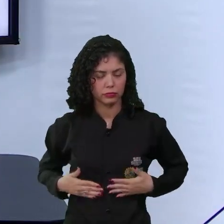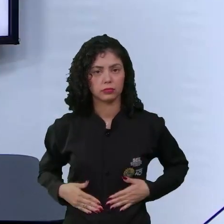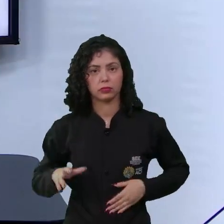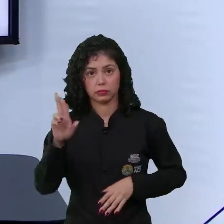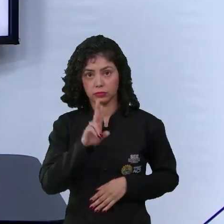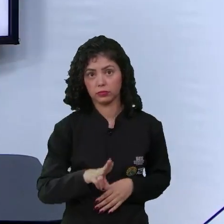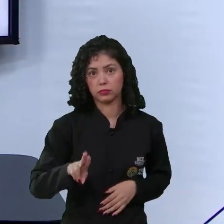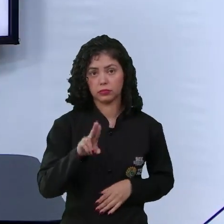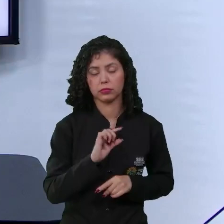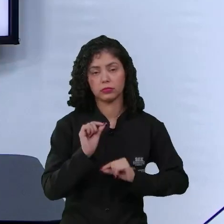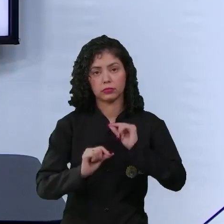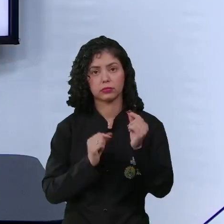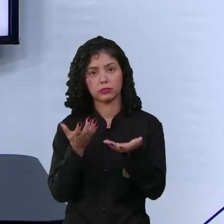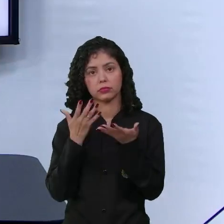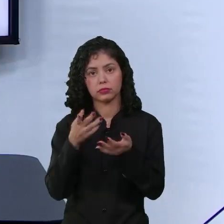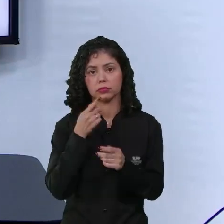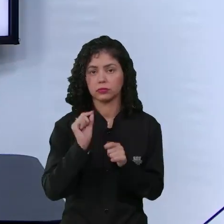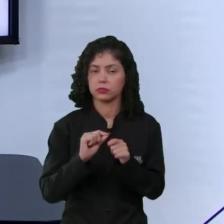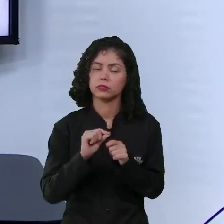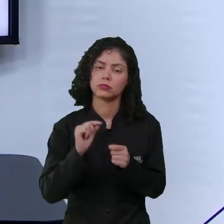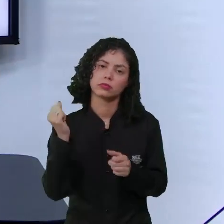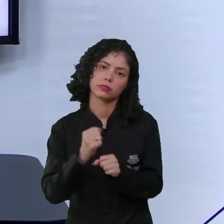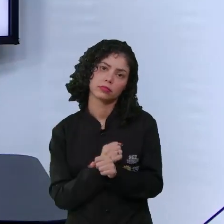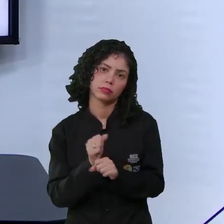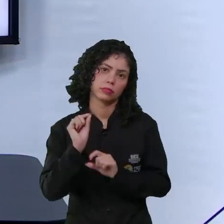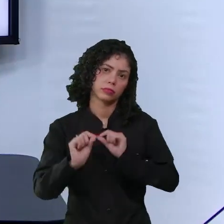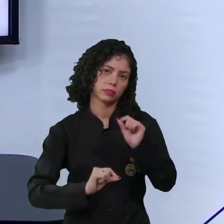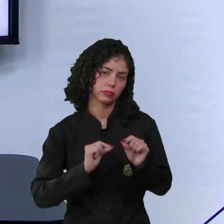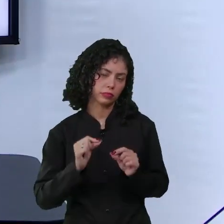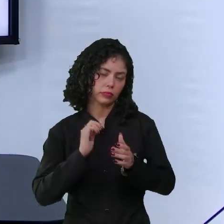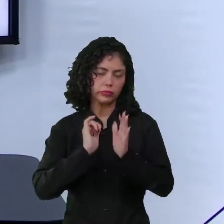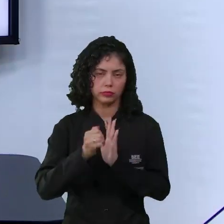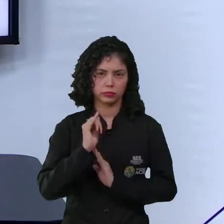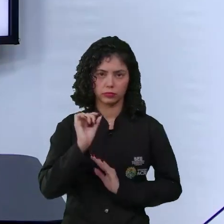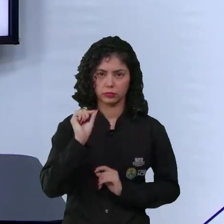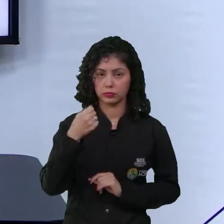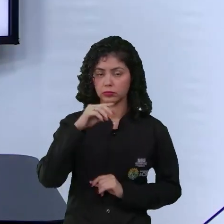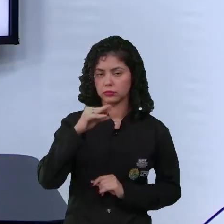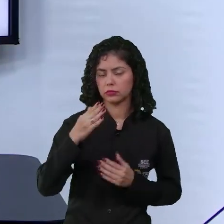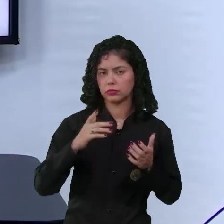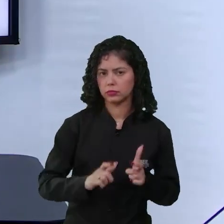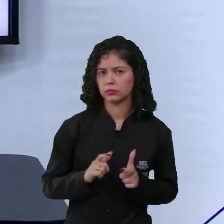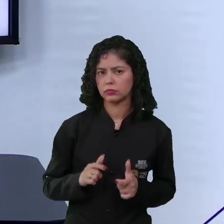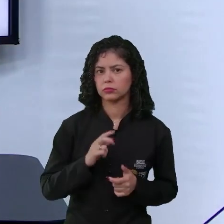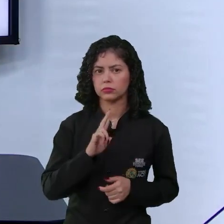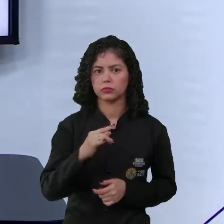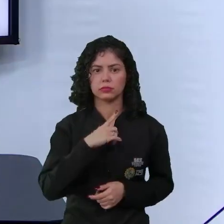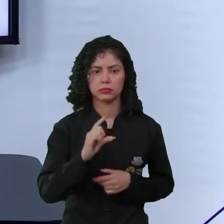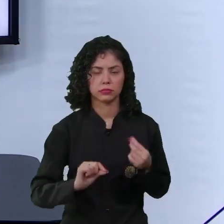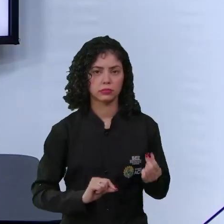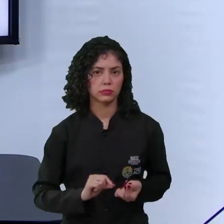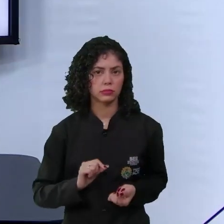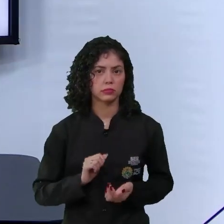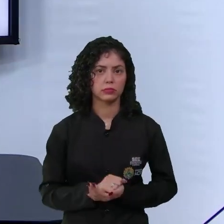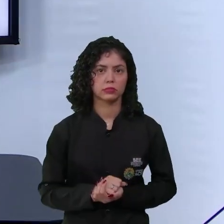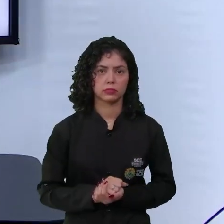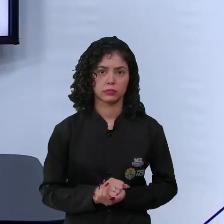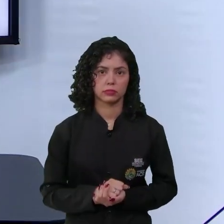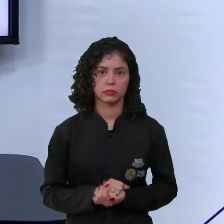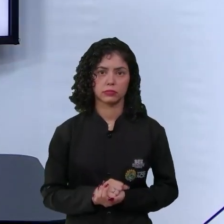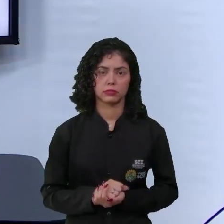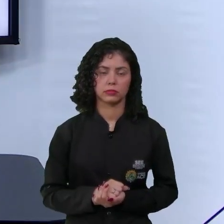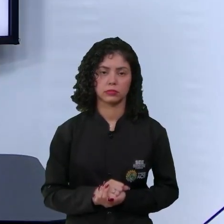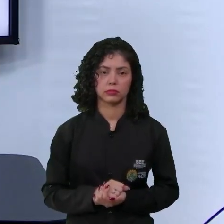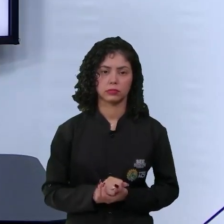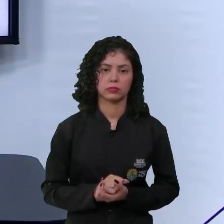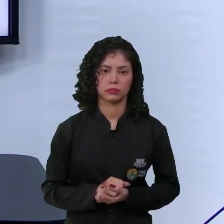instrumento, e o que eu quero dizer é essa construtiva e essa narrativa de quem sou, de onde vim, por onde vou, para onde vou.